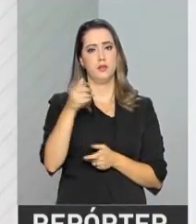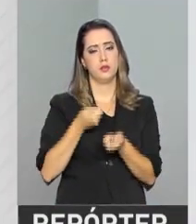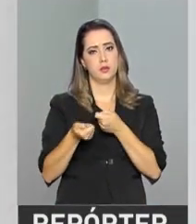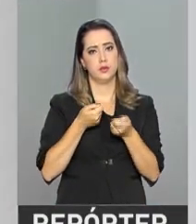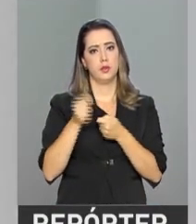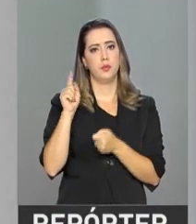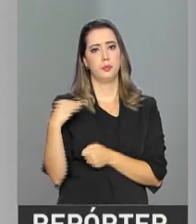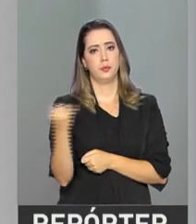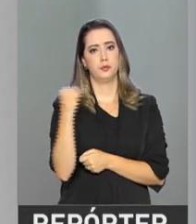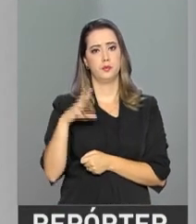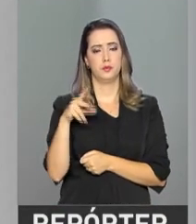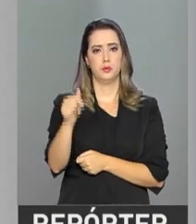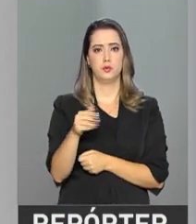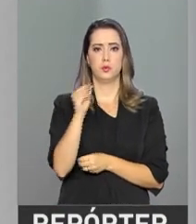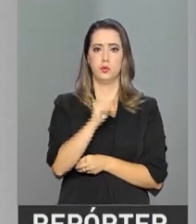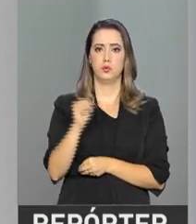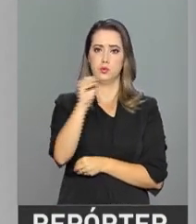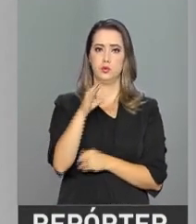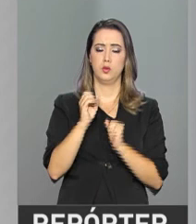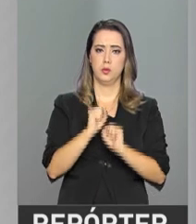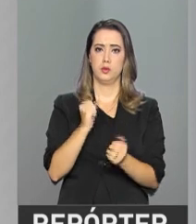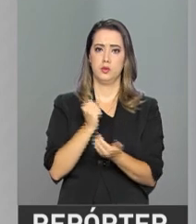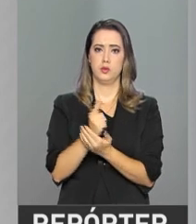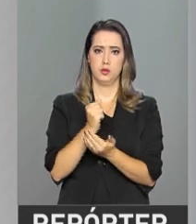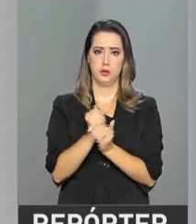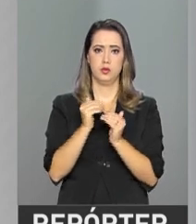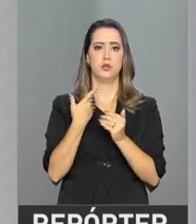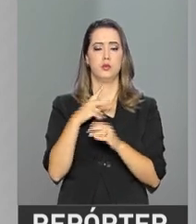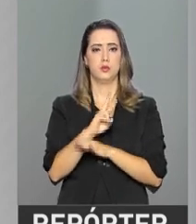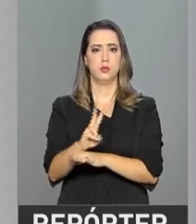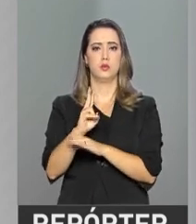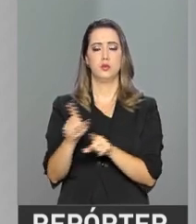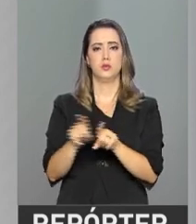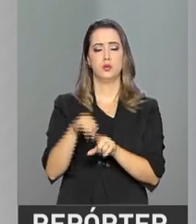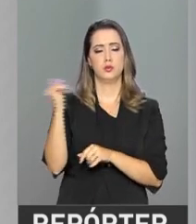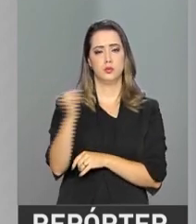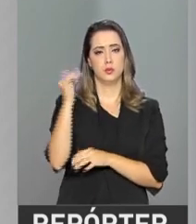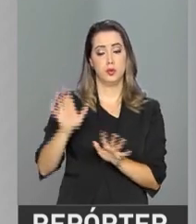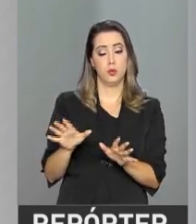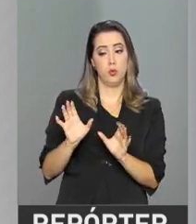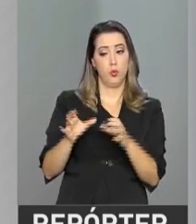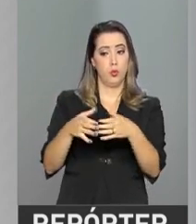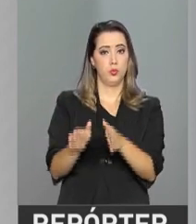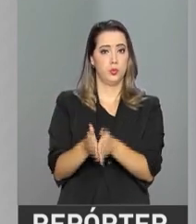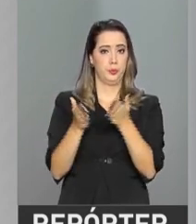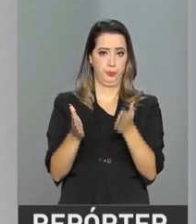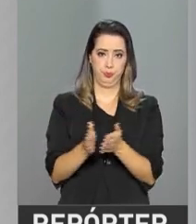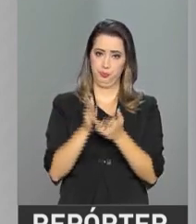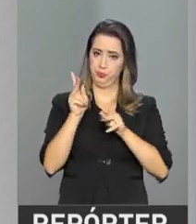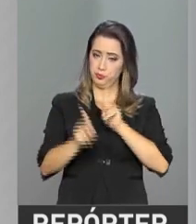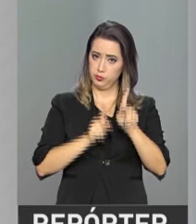controle é vital para todos porque preserva o poder de compra e protege sobretudo as pessoas mais pobres além disso